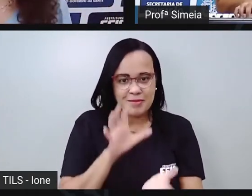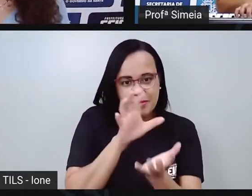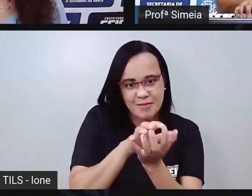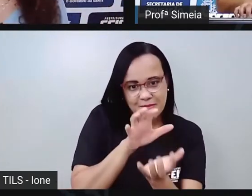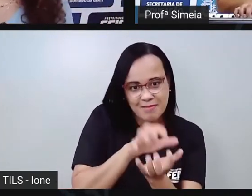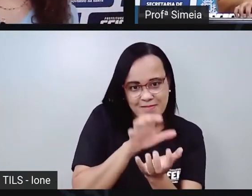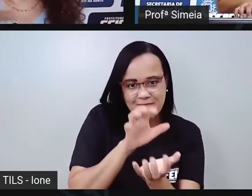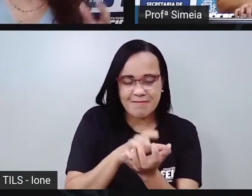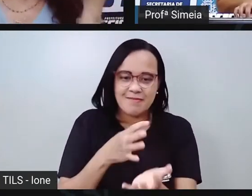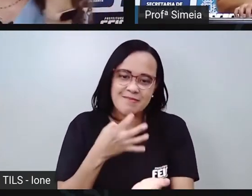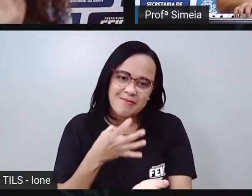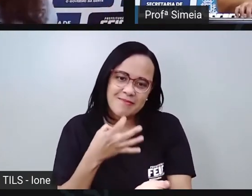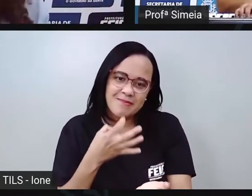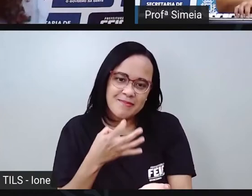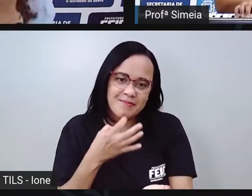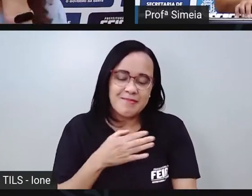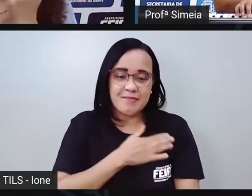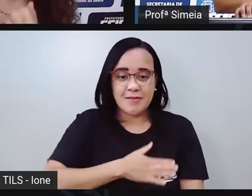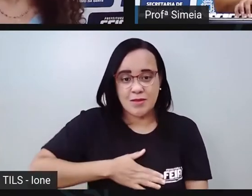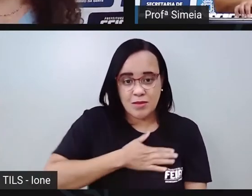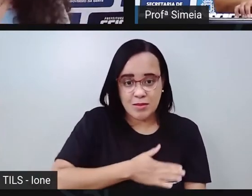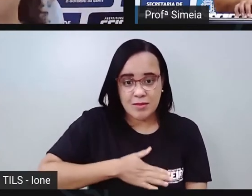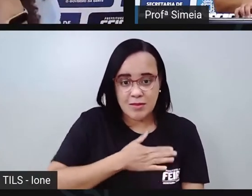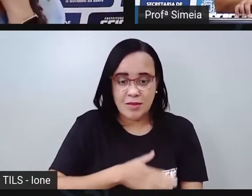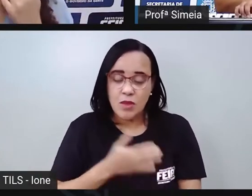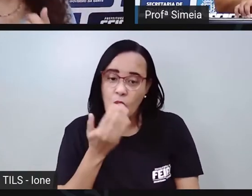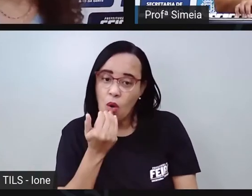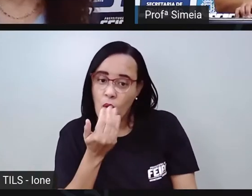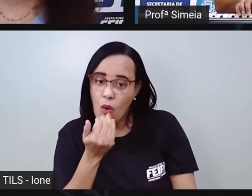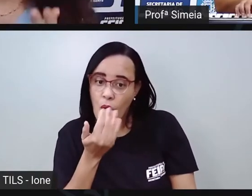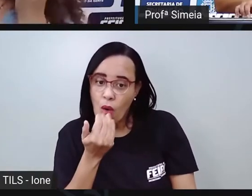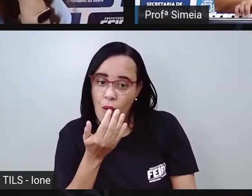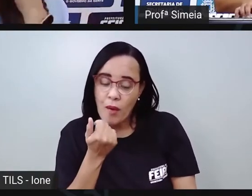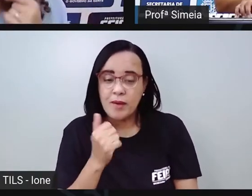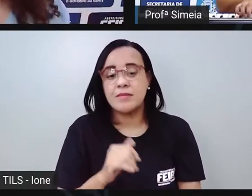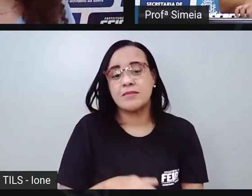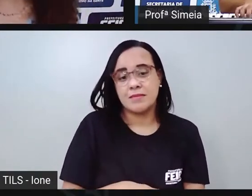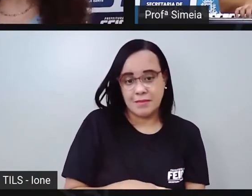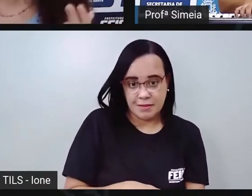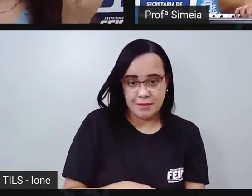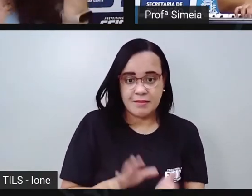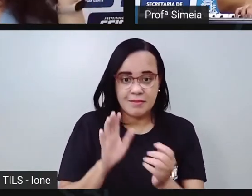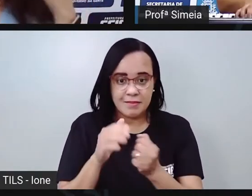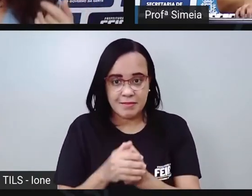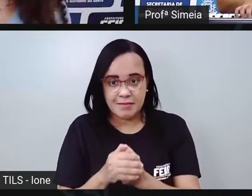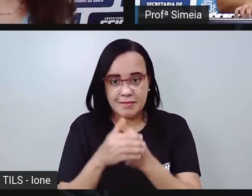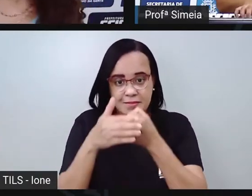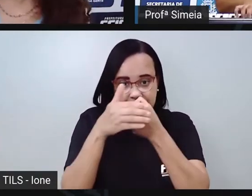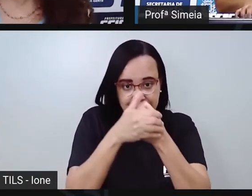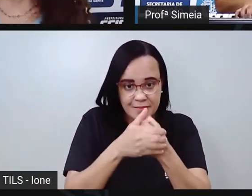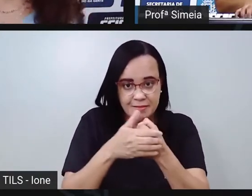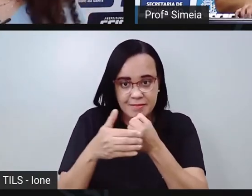eu quero jogar que gosta de comer esponja